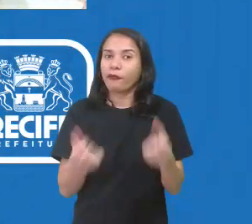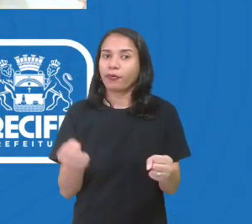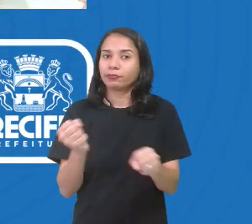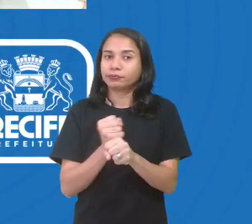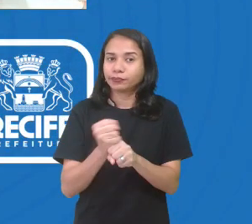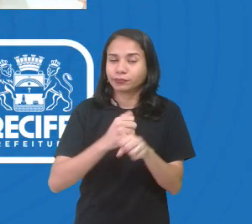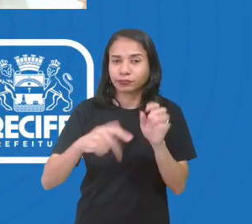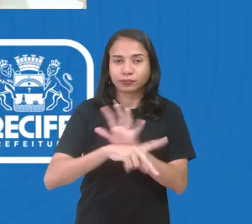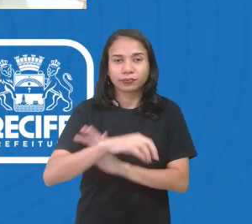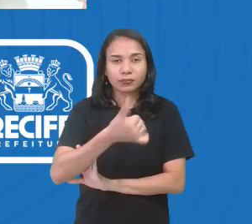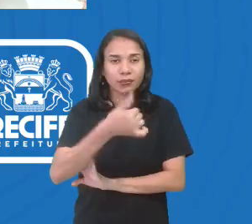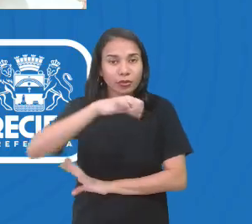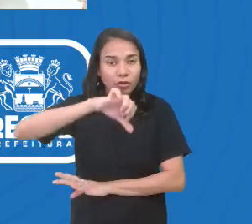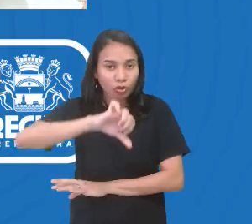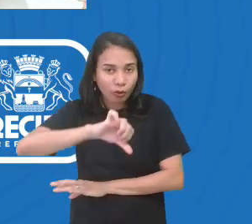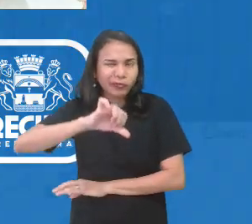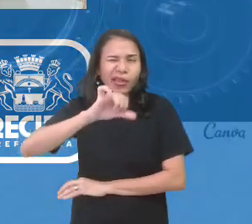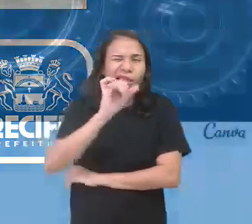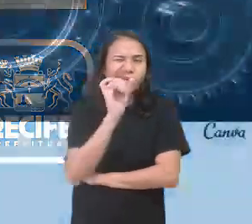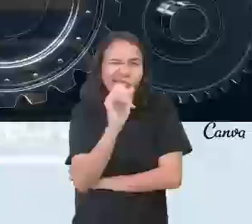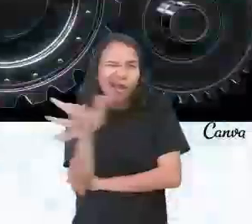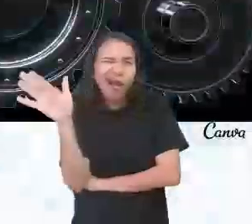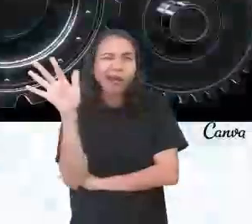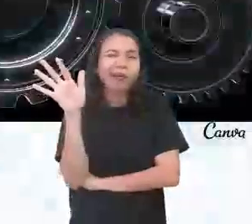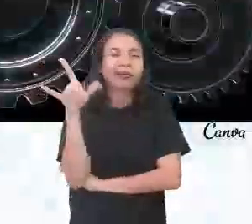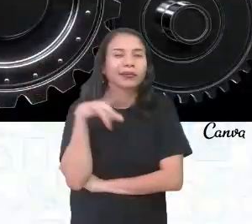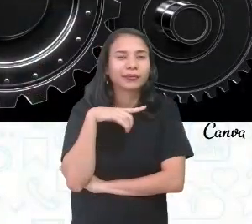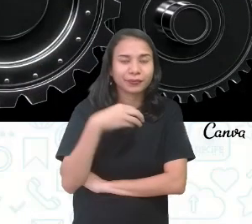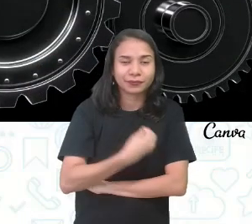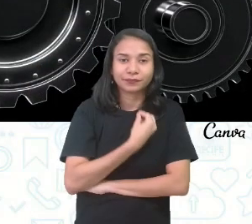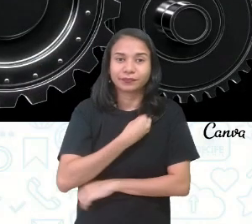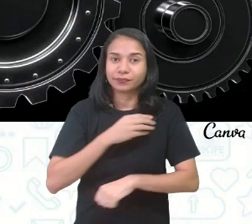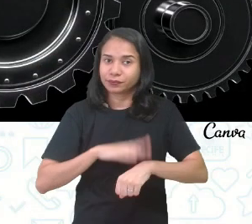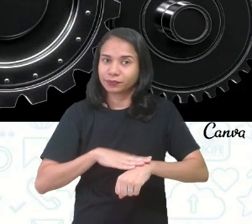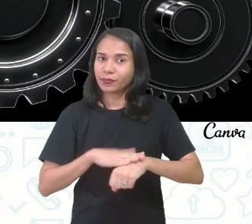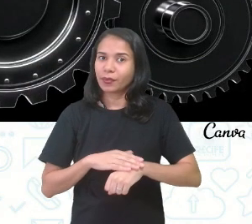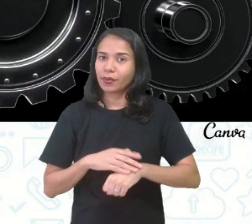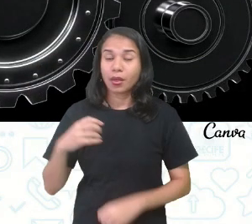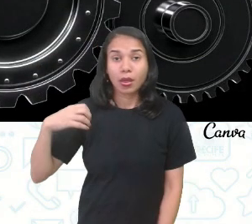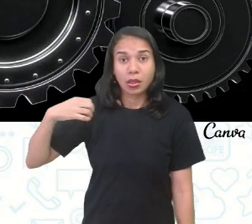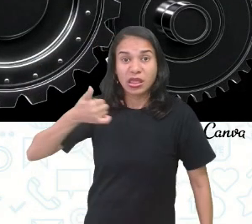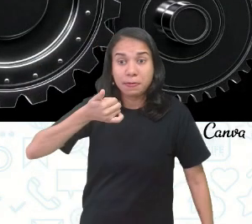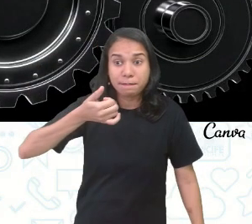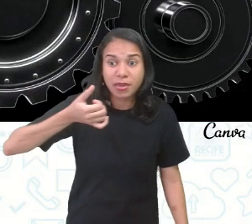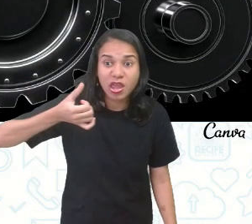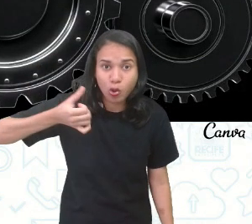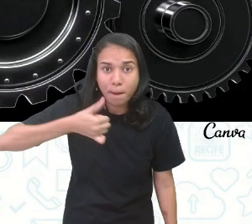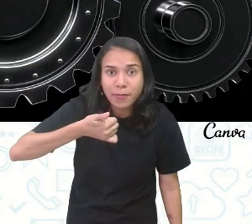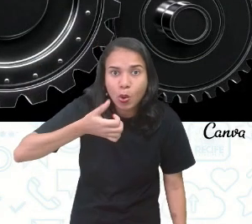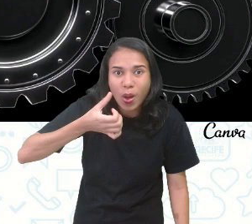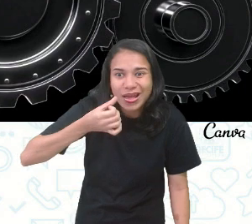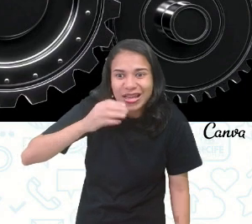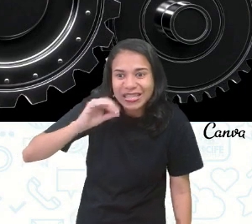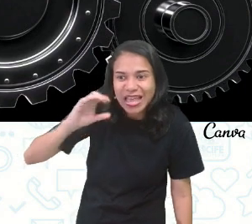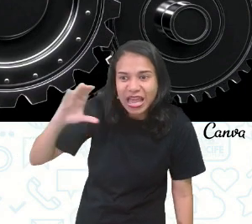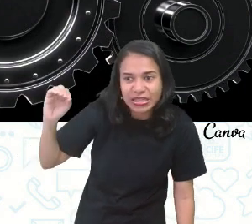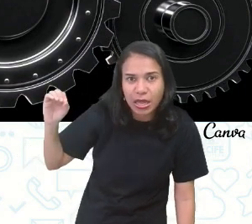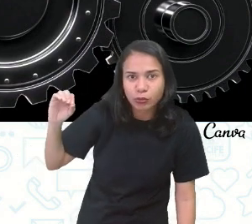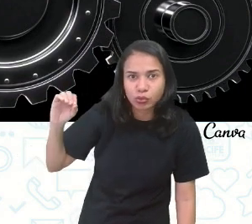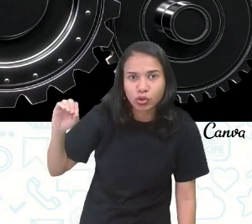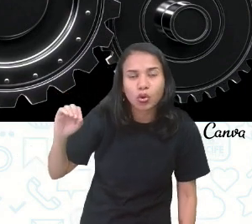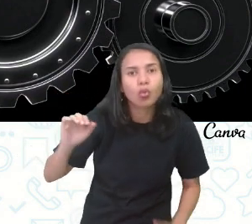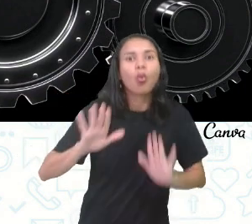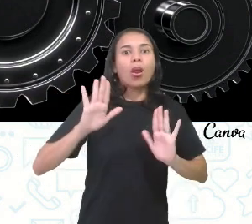anos de 1900 e alguma coisa aí no tempo. A gente saiu de 1600. Já deu um avanço bem grande. Foi. Né? Cuidado